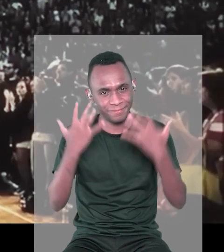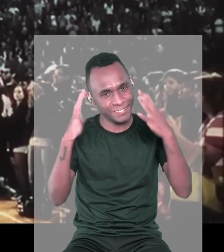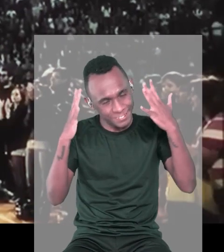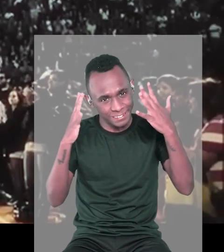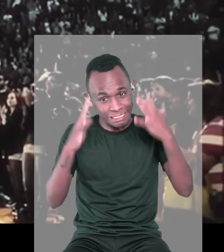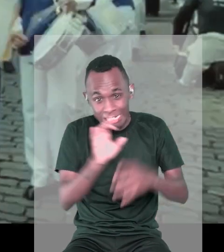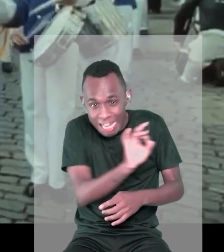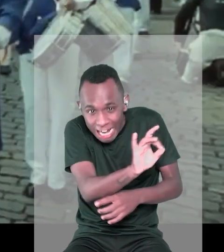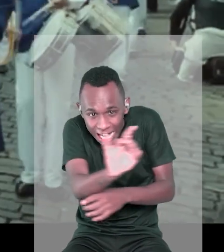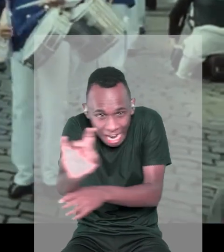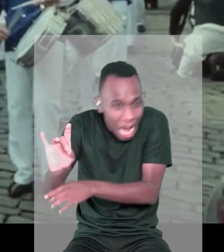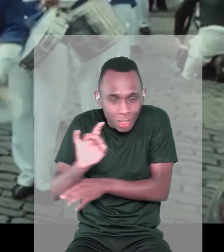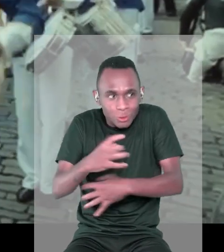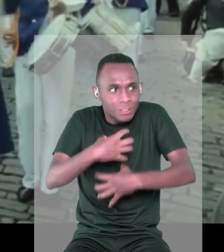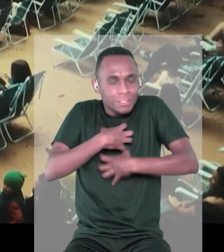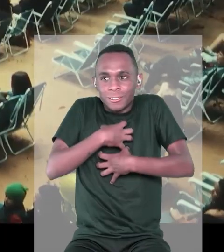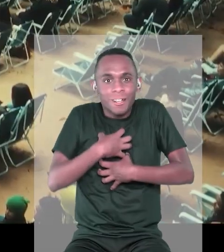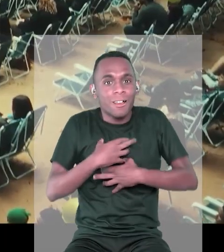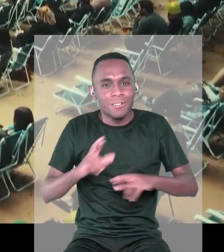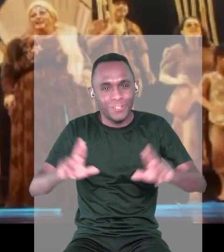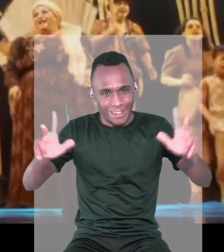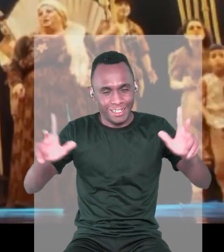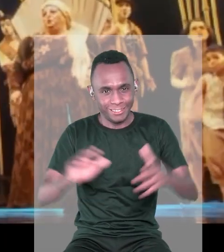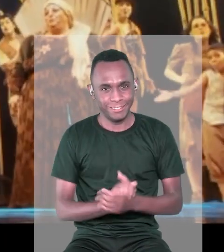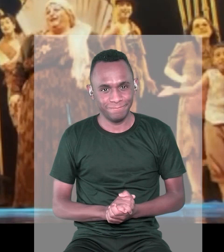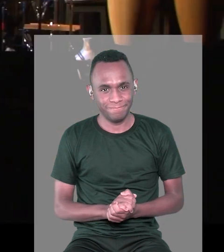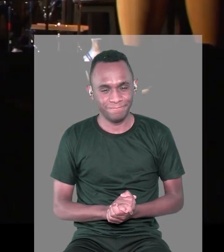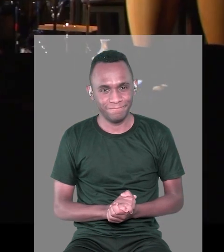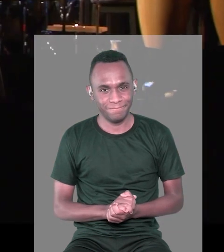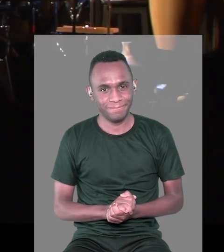que toca cada um de nós de um jeito diferente.